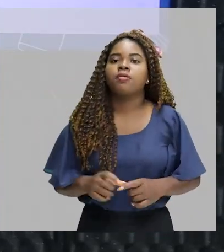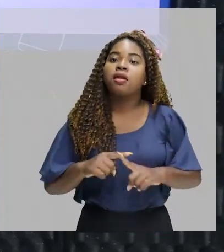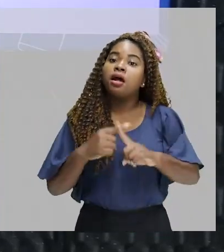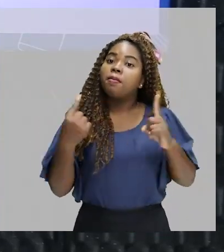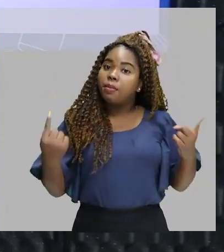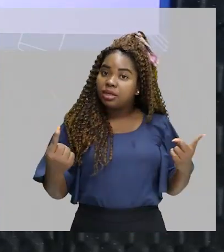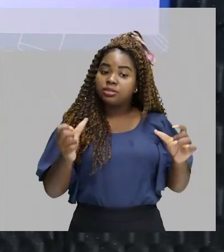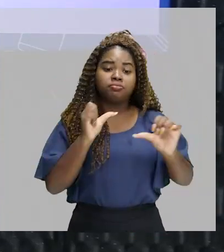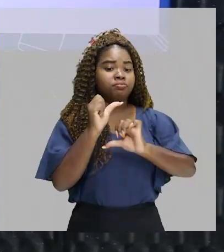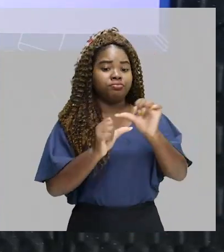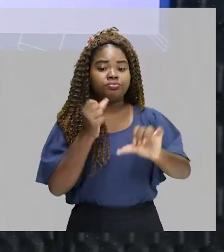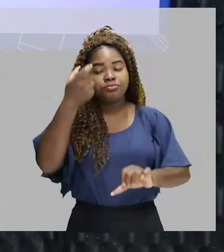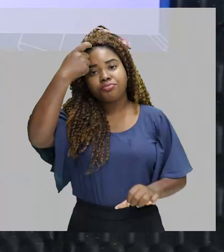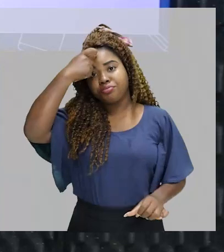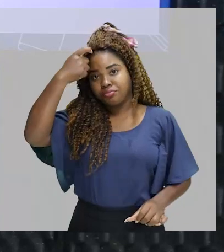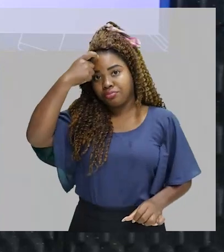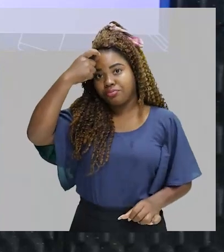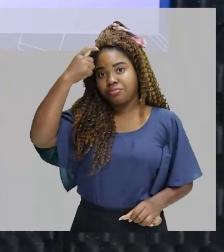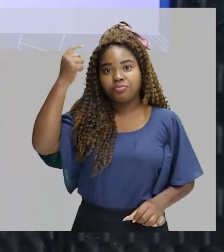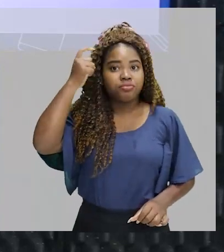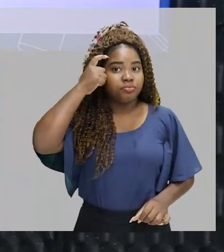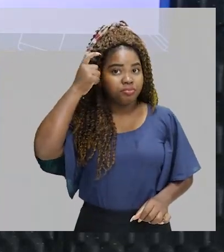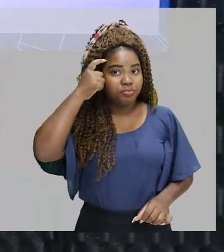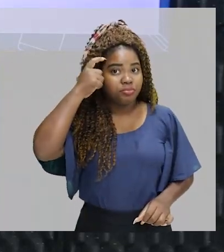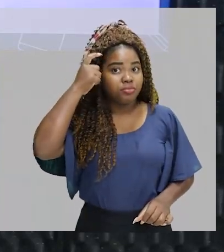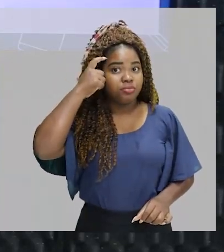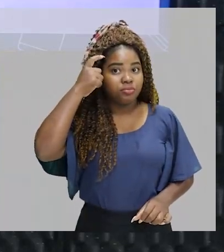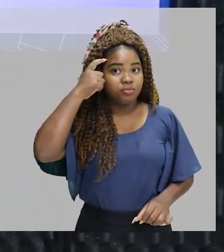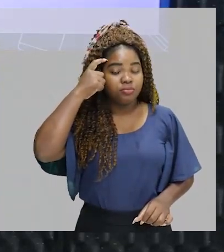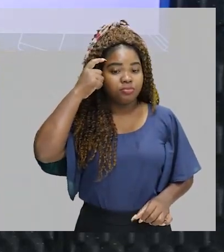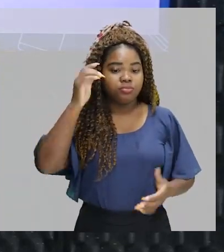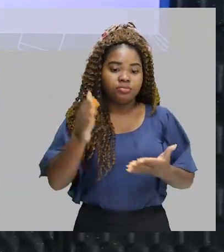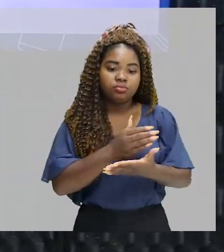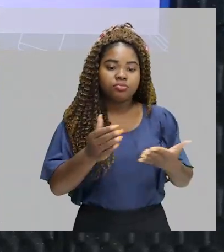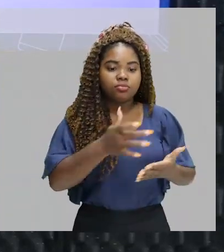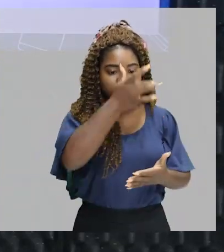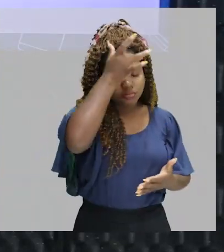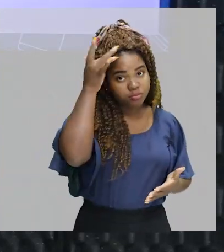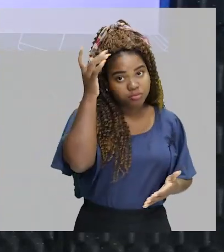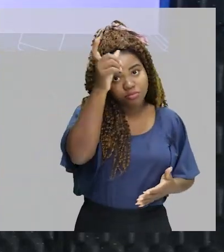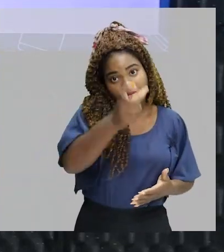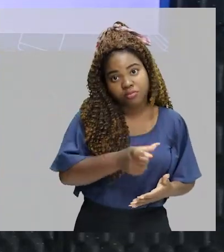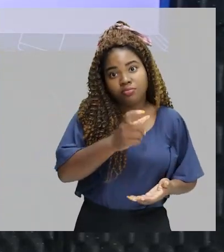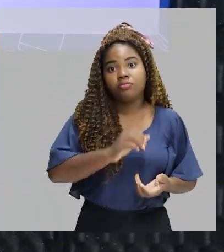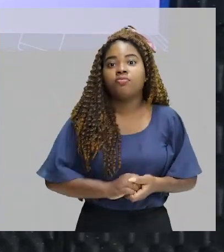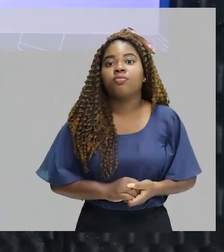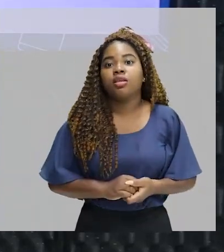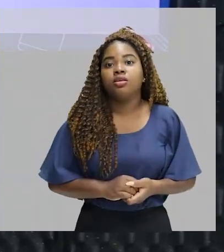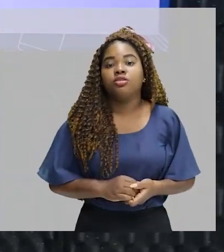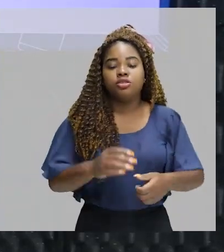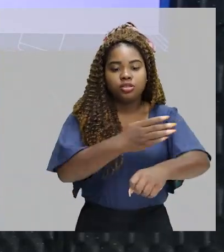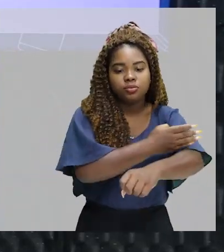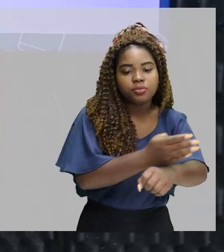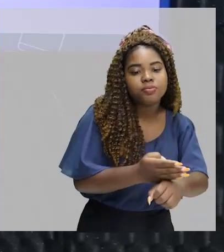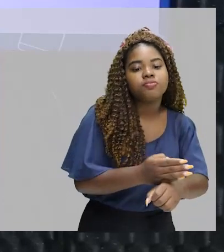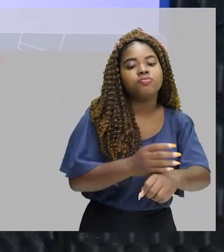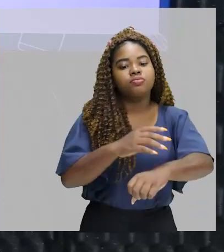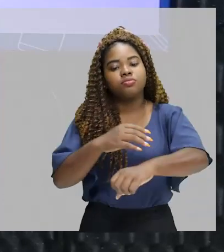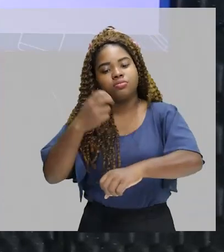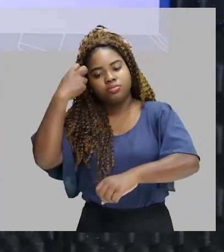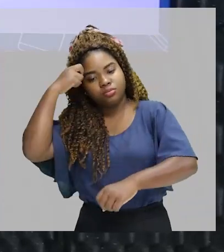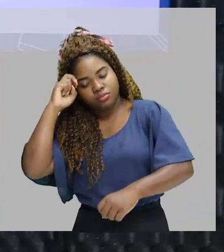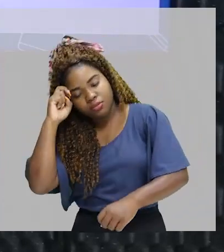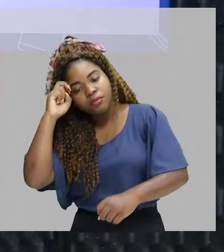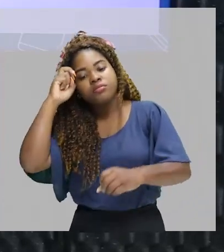né, que ainda continuam acreditando naquelas premissas antigas de que brancos, negros e indígenas compõem raças distintas.